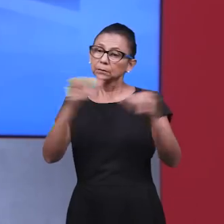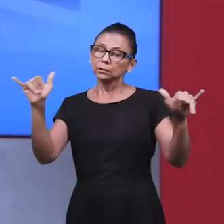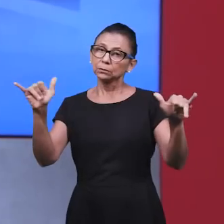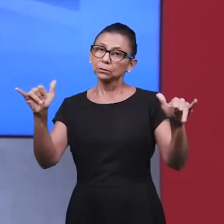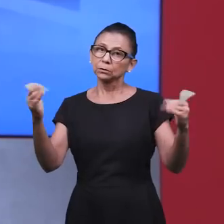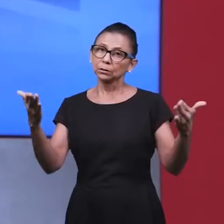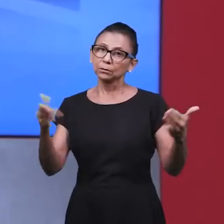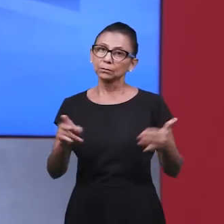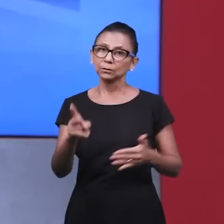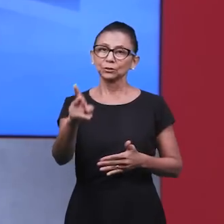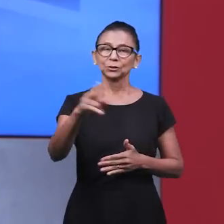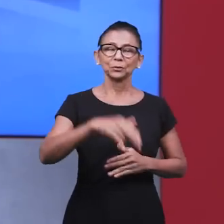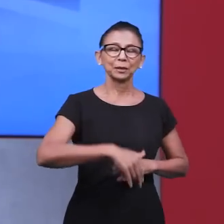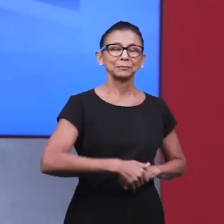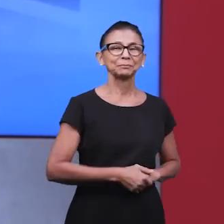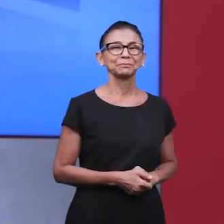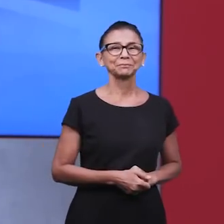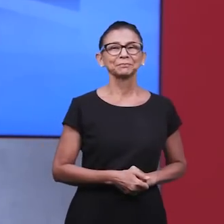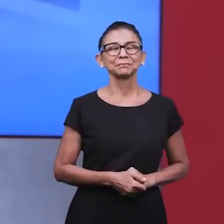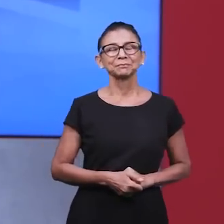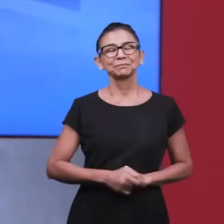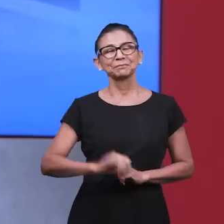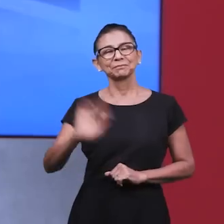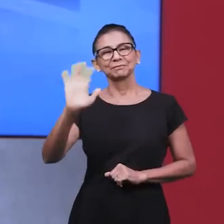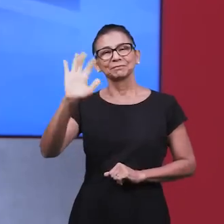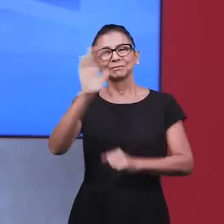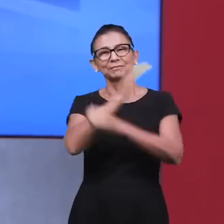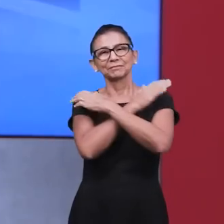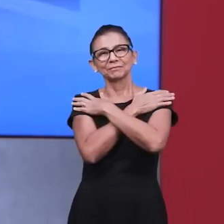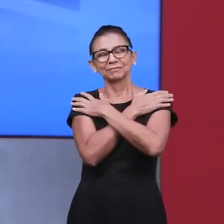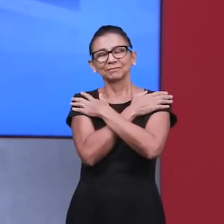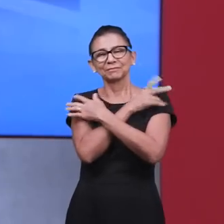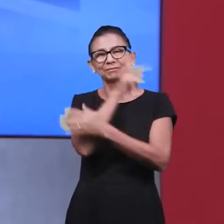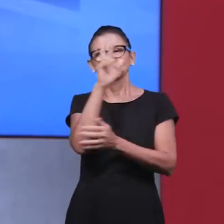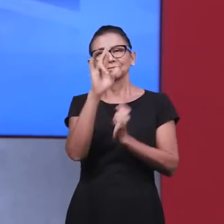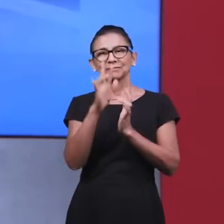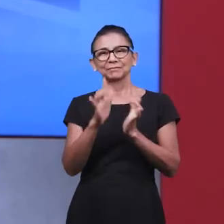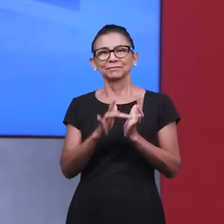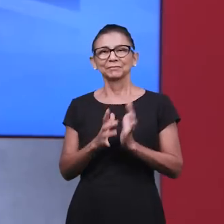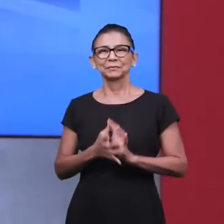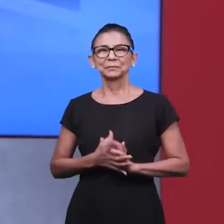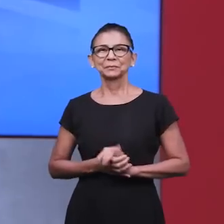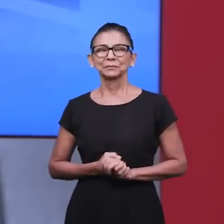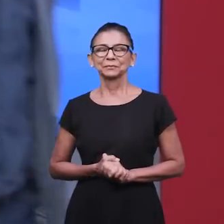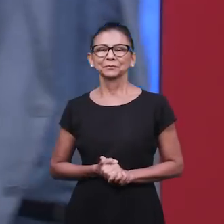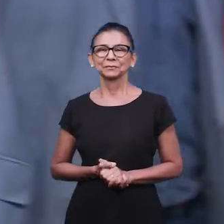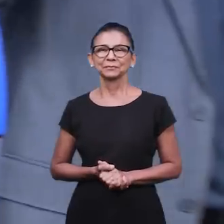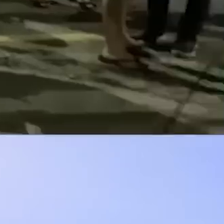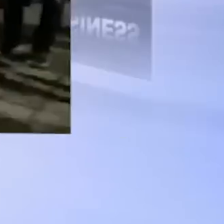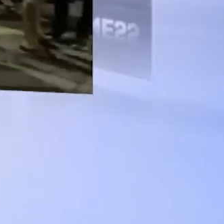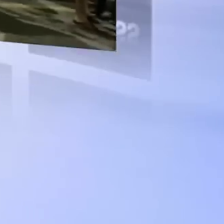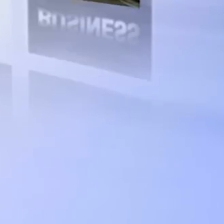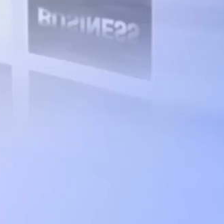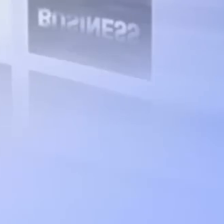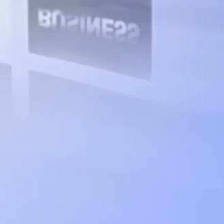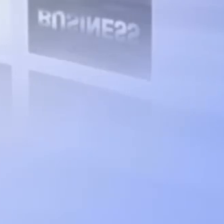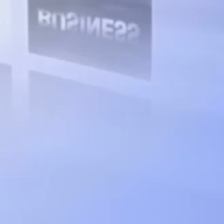Terminou o culto, ó, na sequência tem o Maranhão News. Amém? Um grande abraço e a paz do Senhor Jesus.